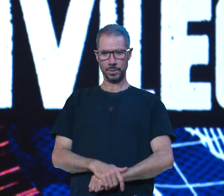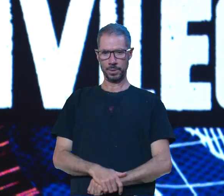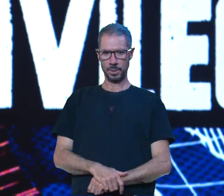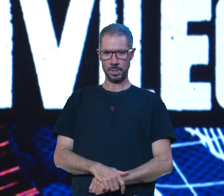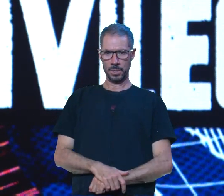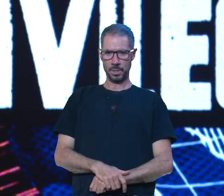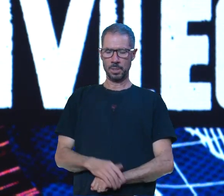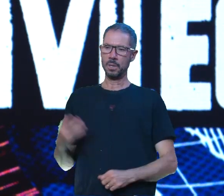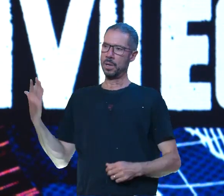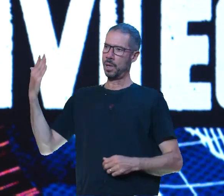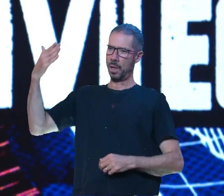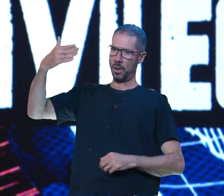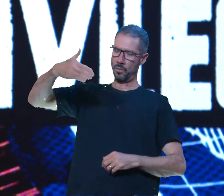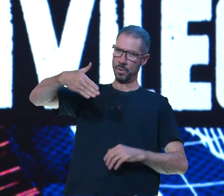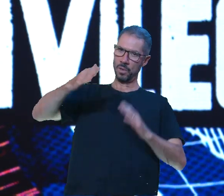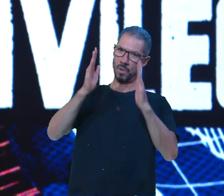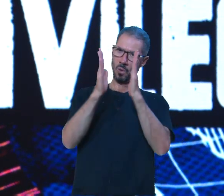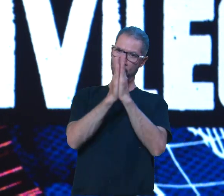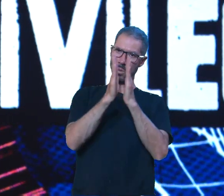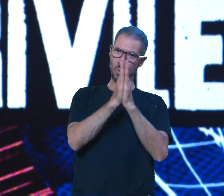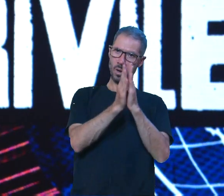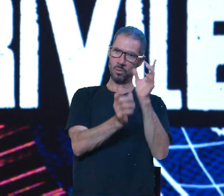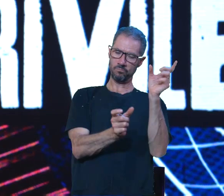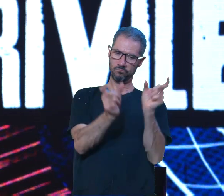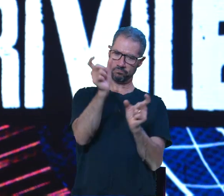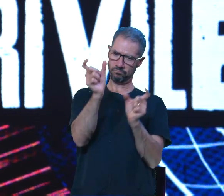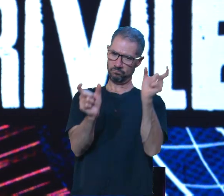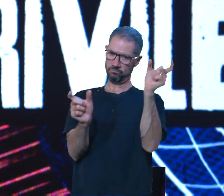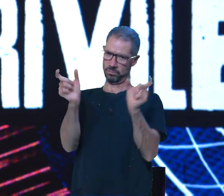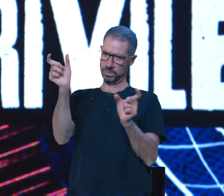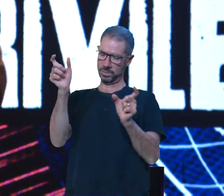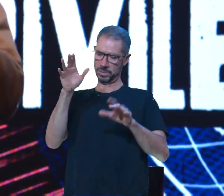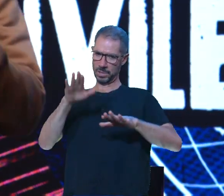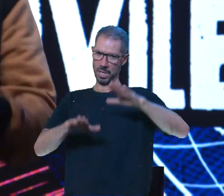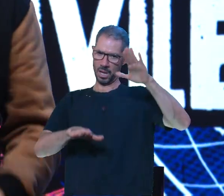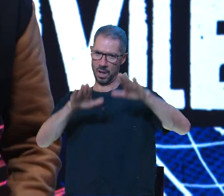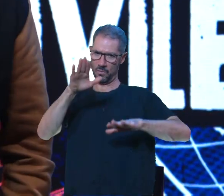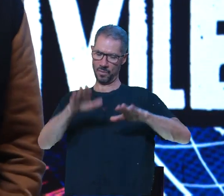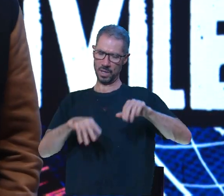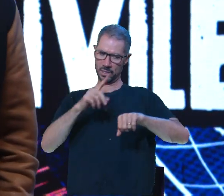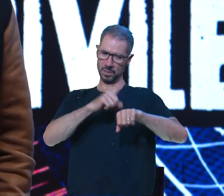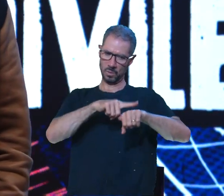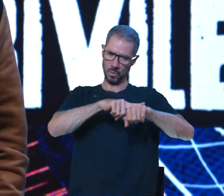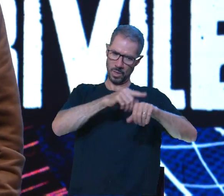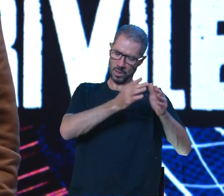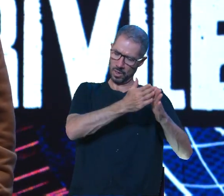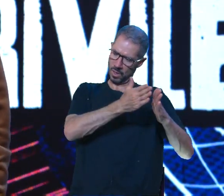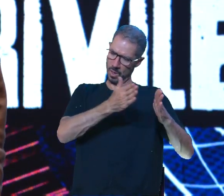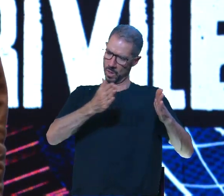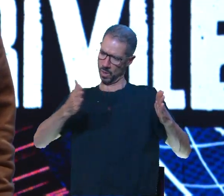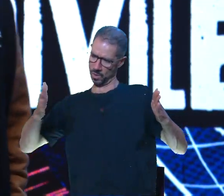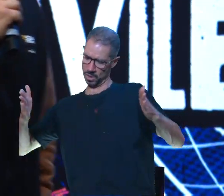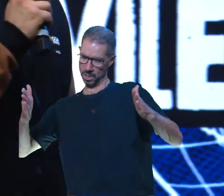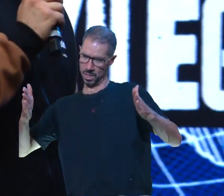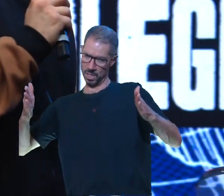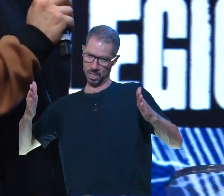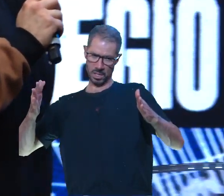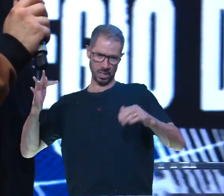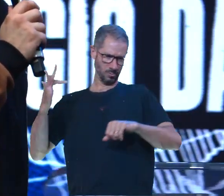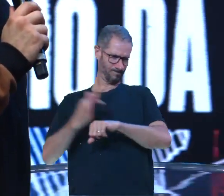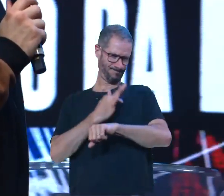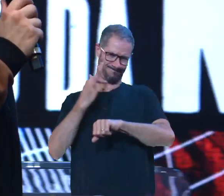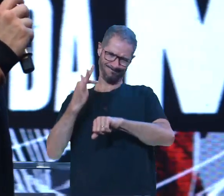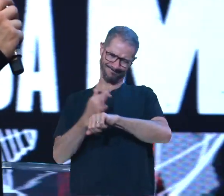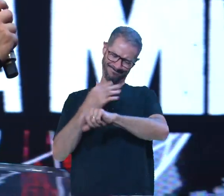Eu vim aqui hoje orar com pessoas que talvez em algum momento da caminhada não aguentaram carregar